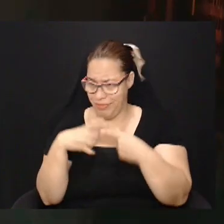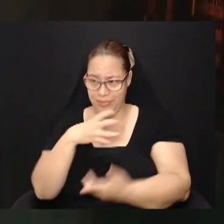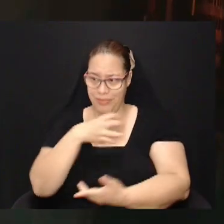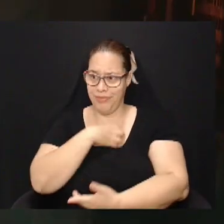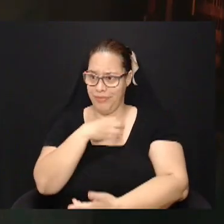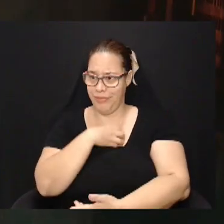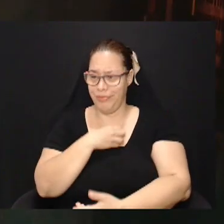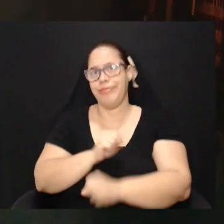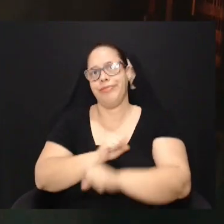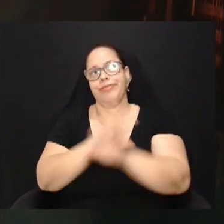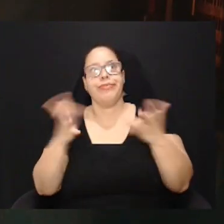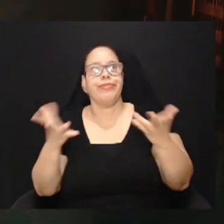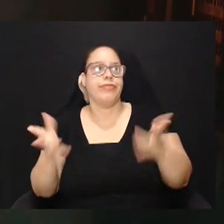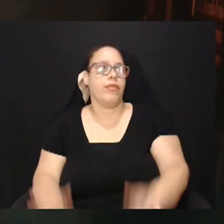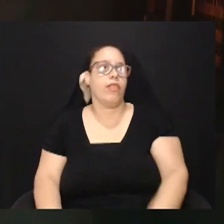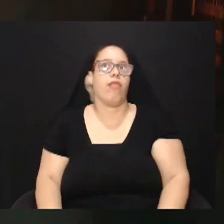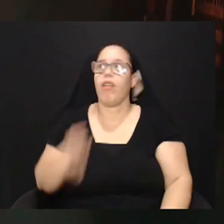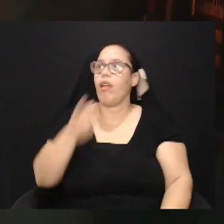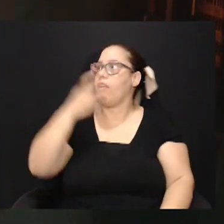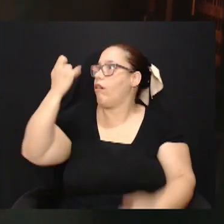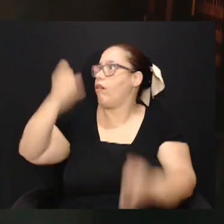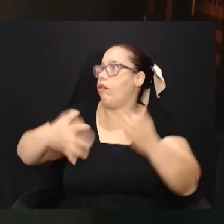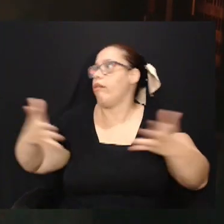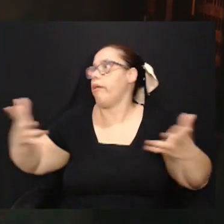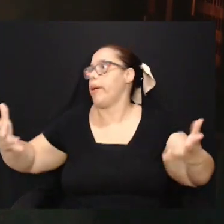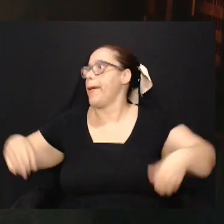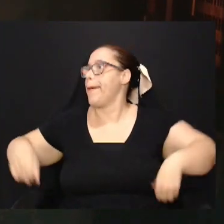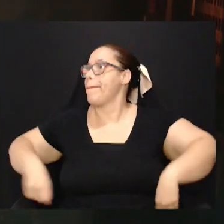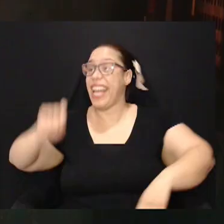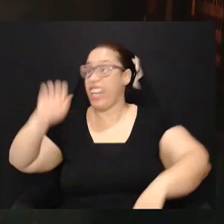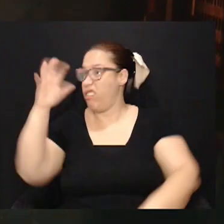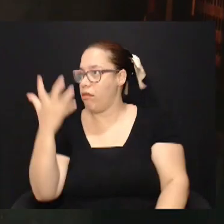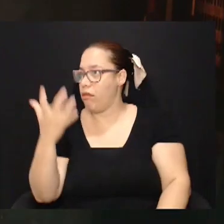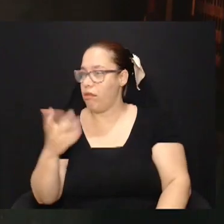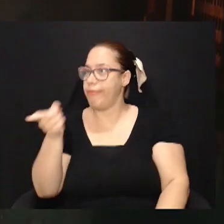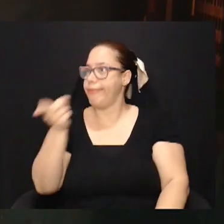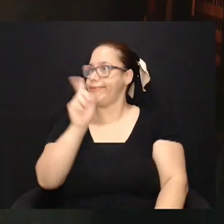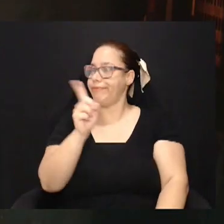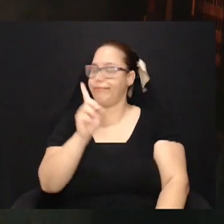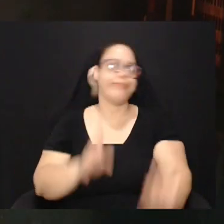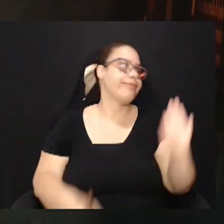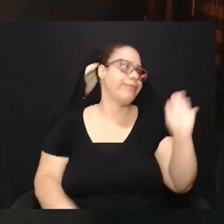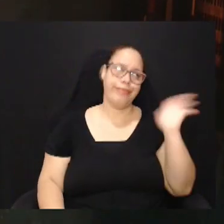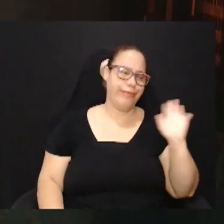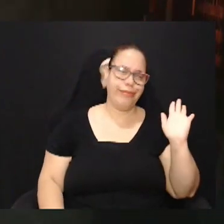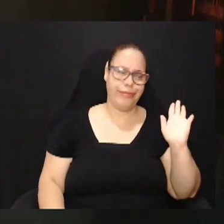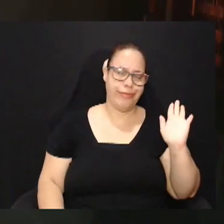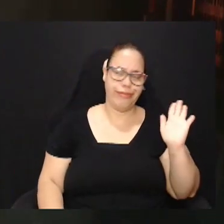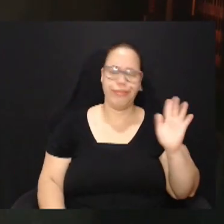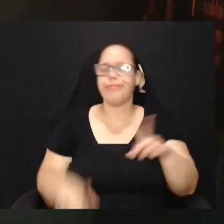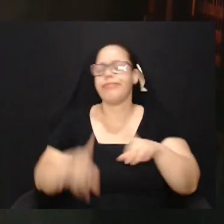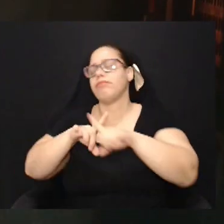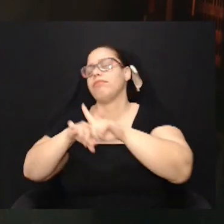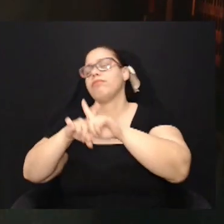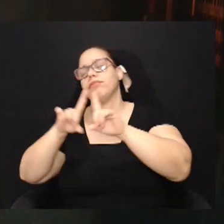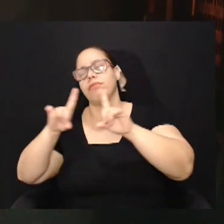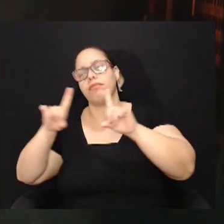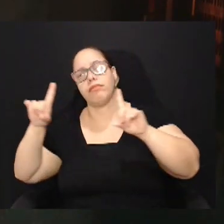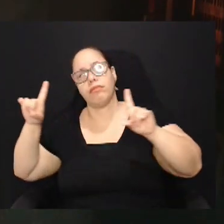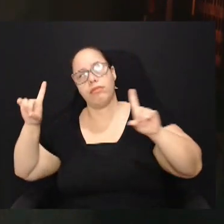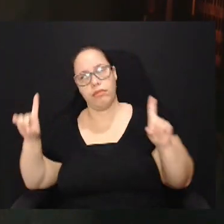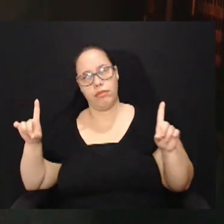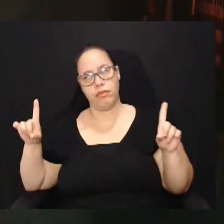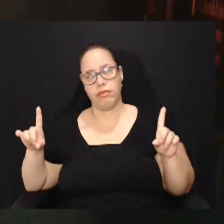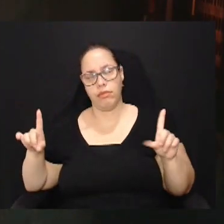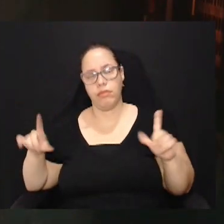vai falar explicitamente, né, o que está acontecendo e tal, né, mas a gente precisa sim